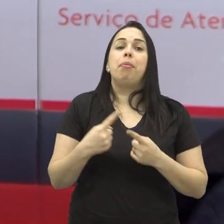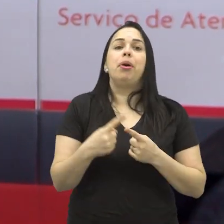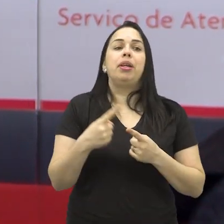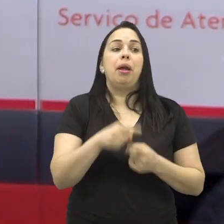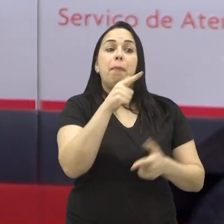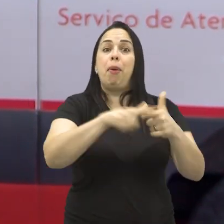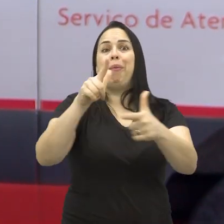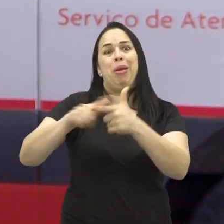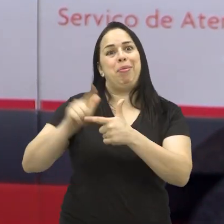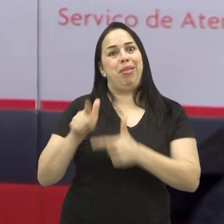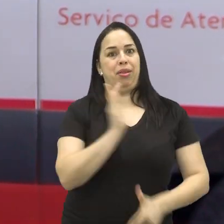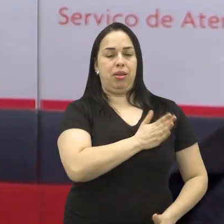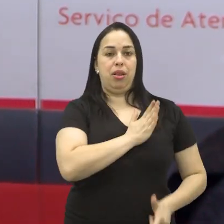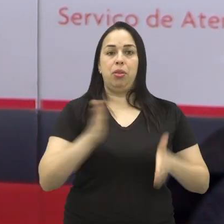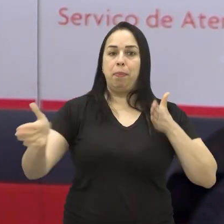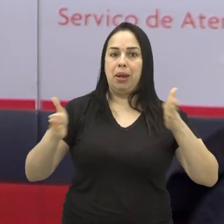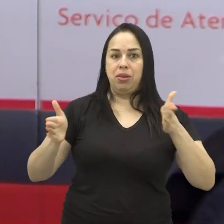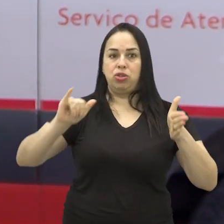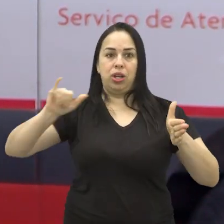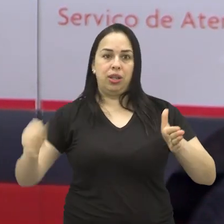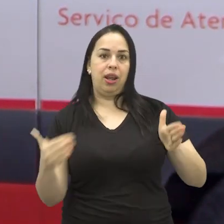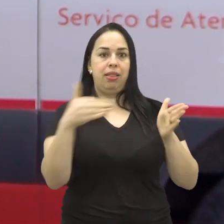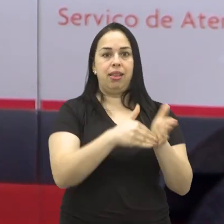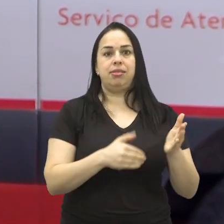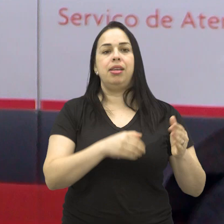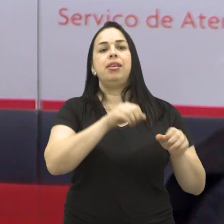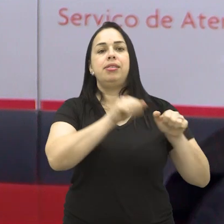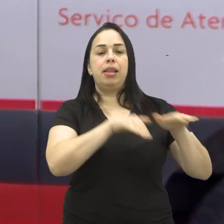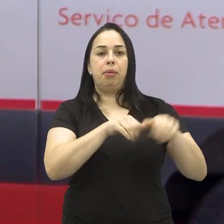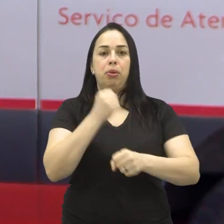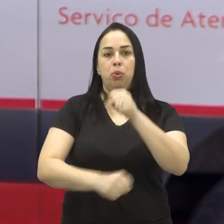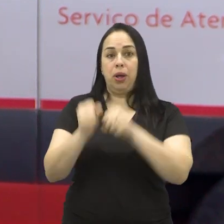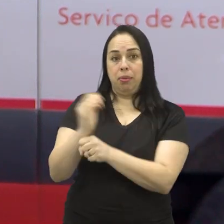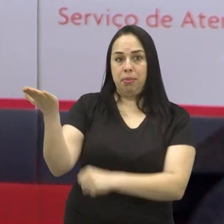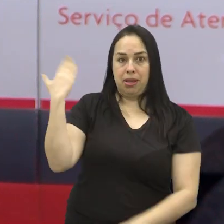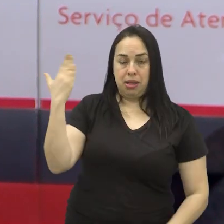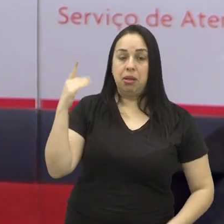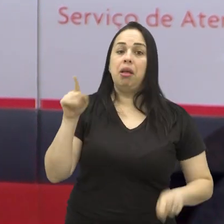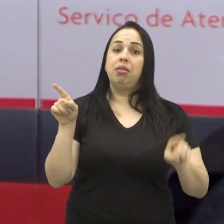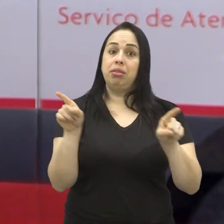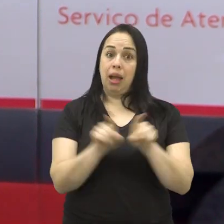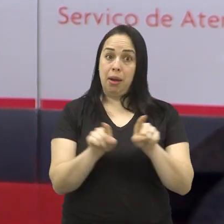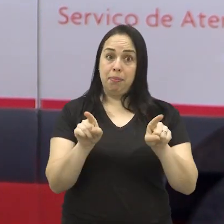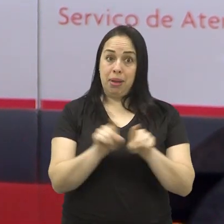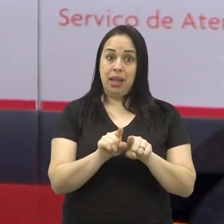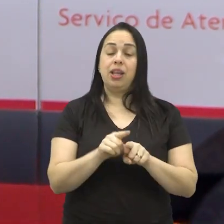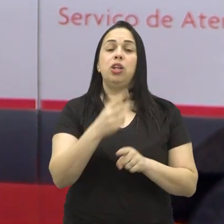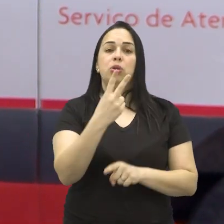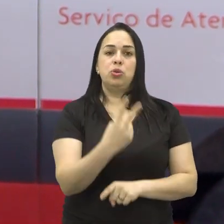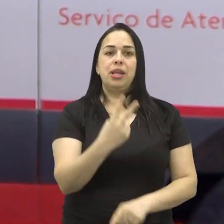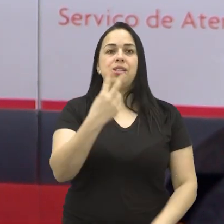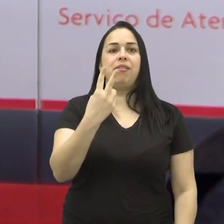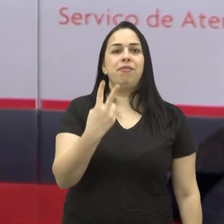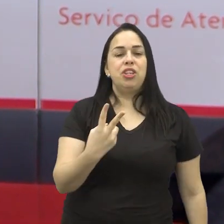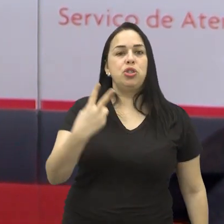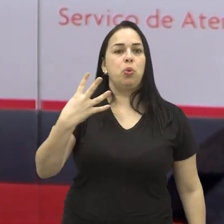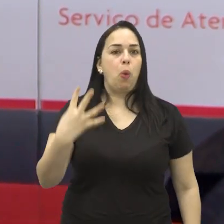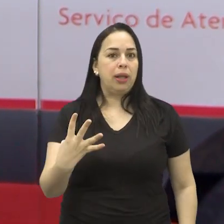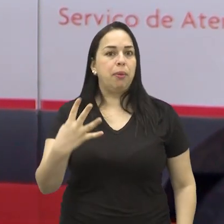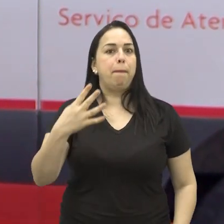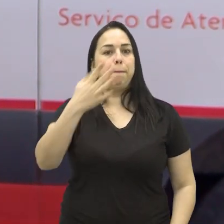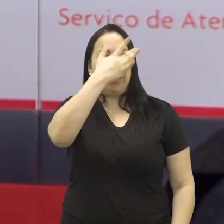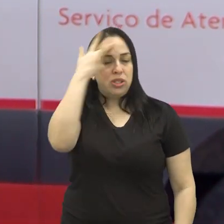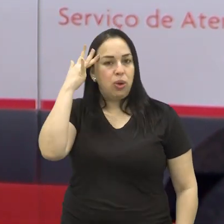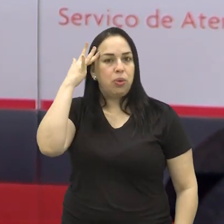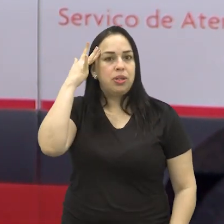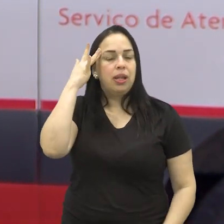por emergências cardíacas, de janeiro a setembro de 2023. No mesmo período desse ano, 2.824 pessoas